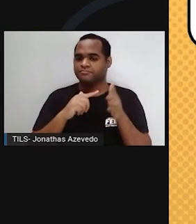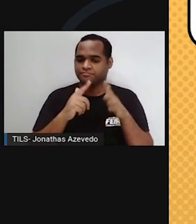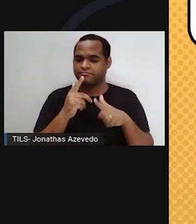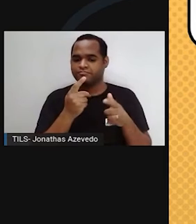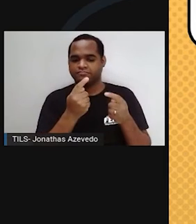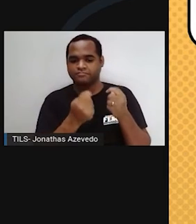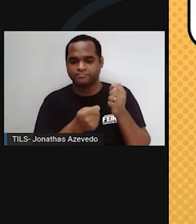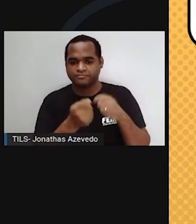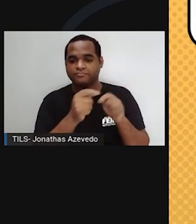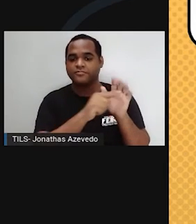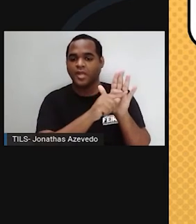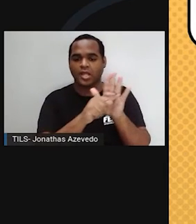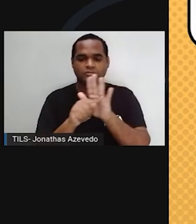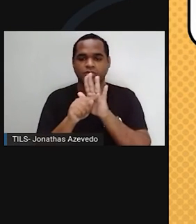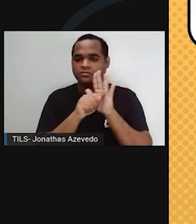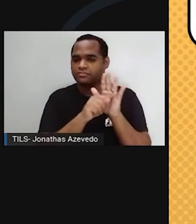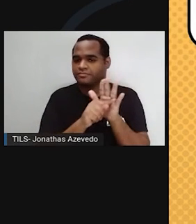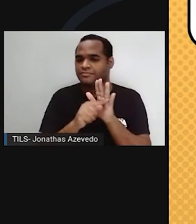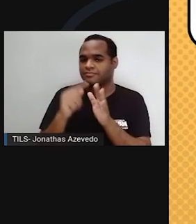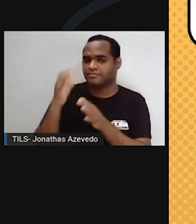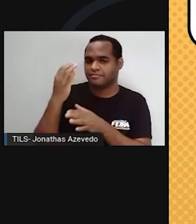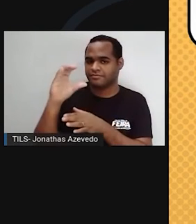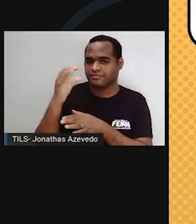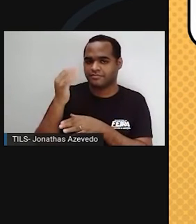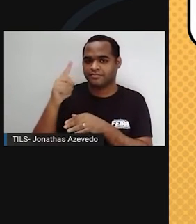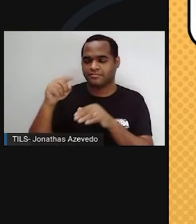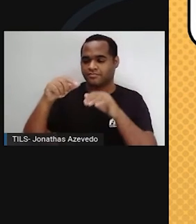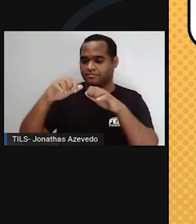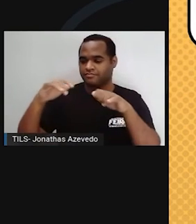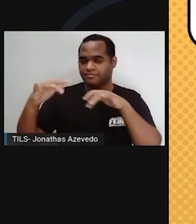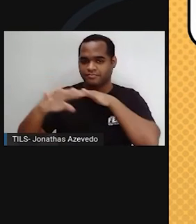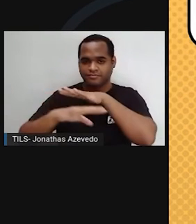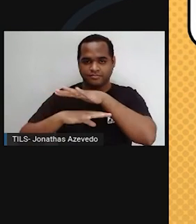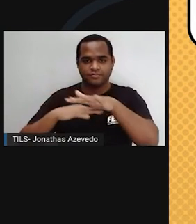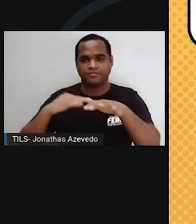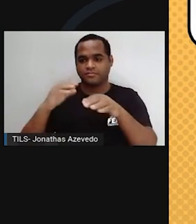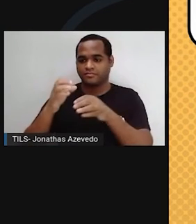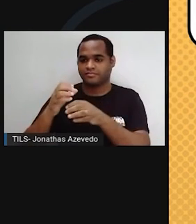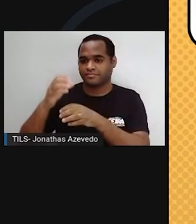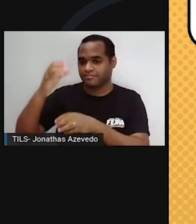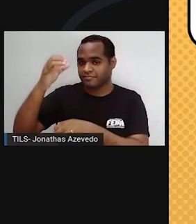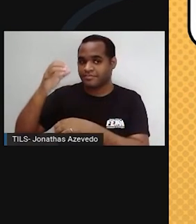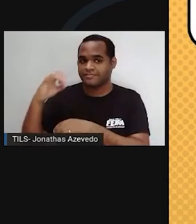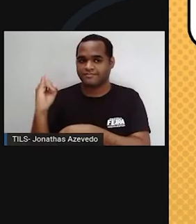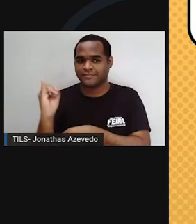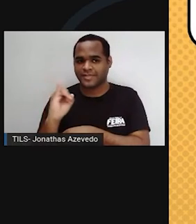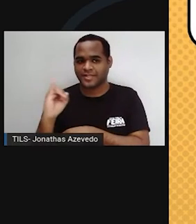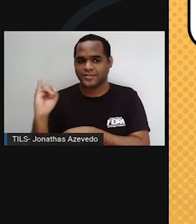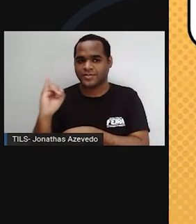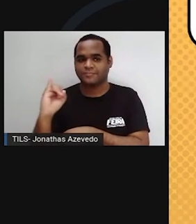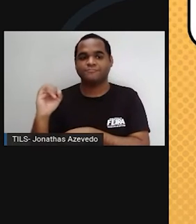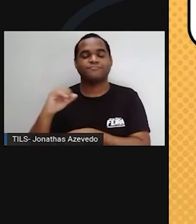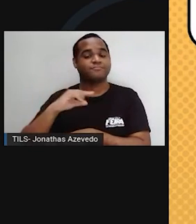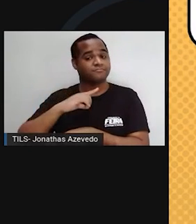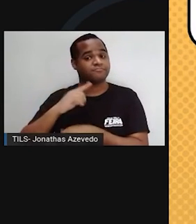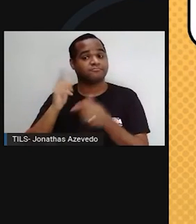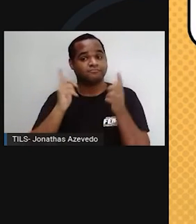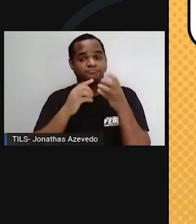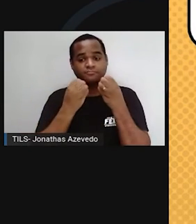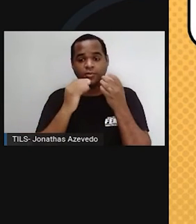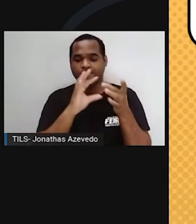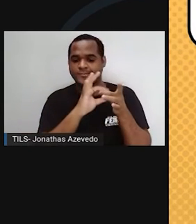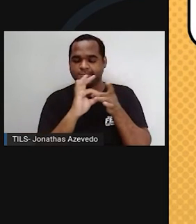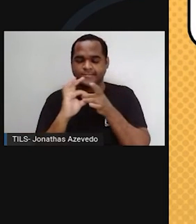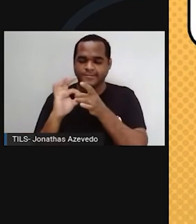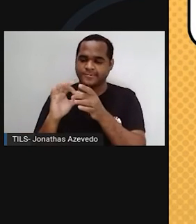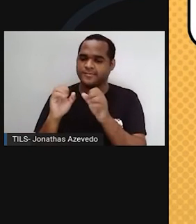em relação à ciência e temos a Estação Espacial Internacional mostrando que unir esforços também é benéfico.